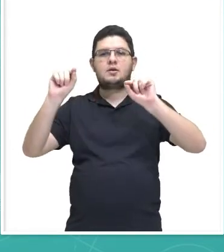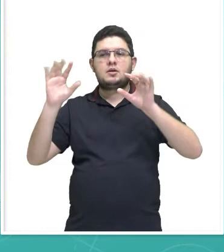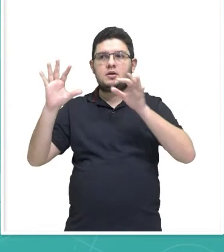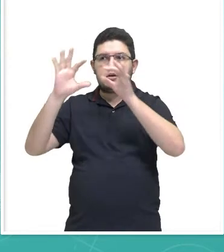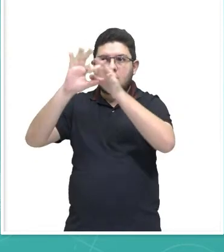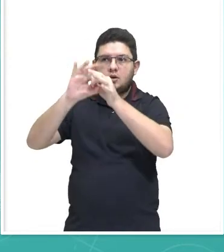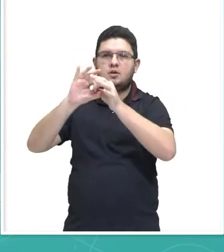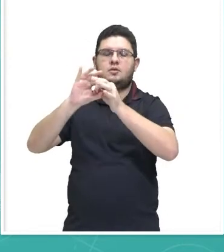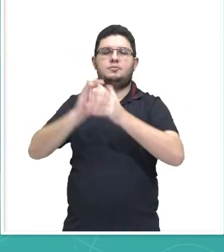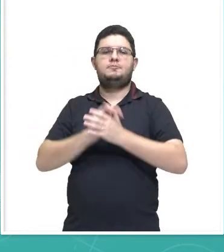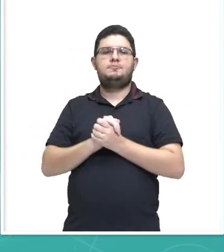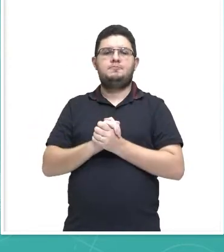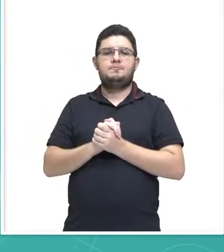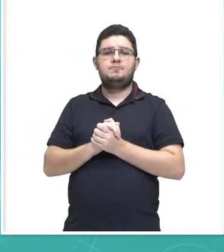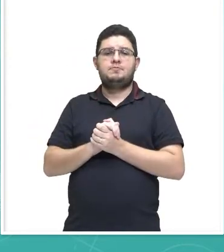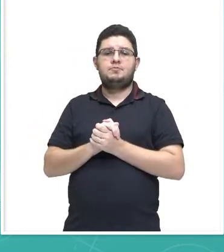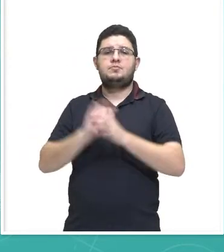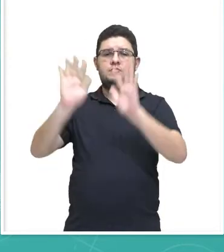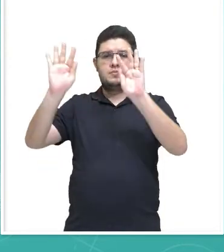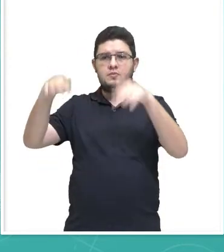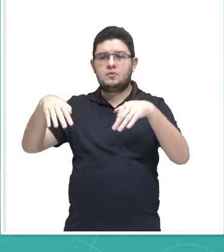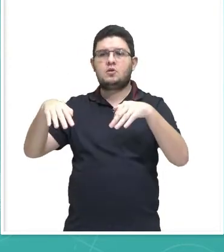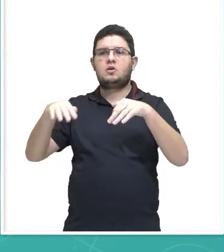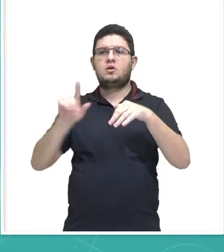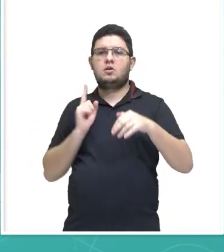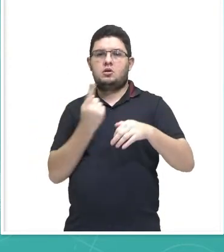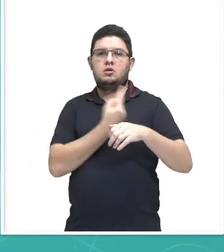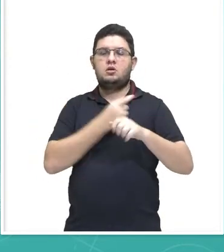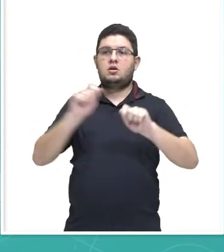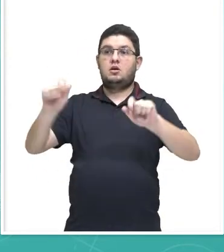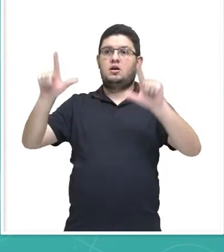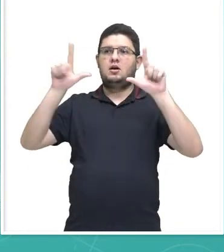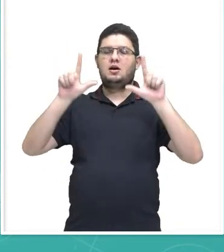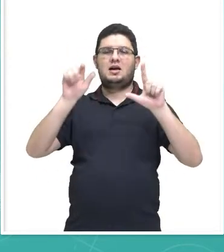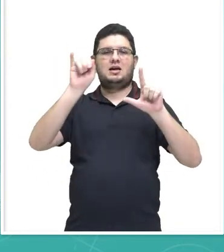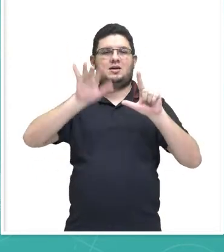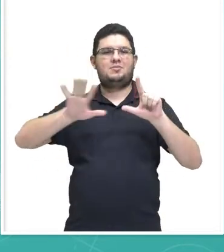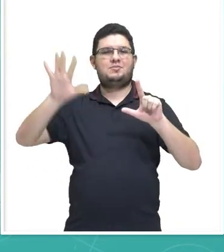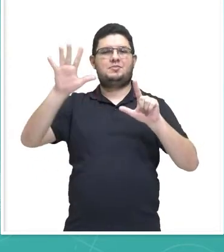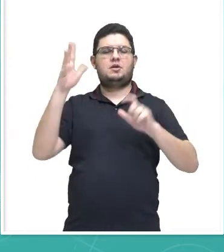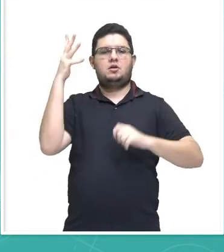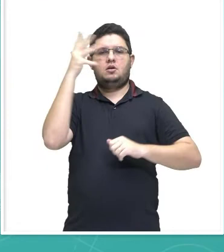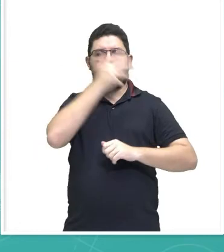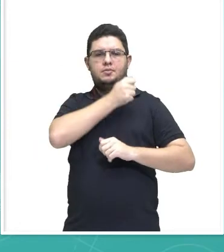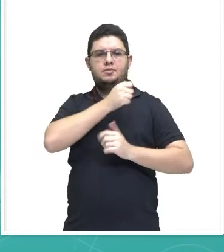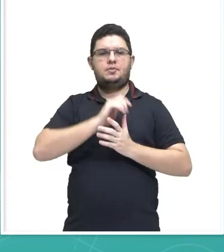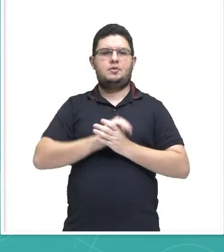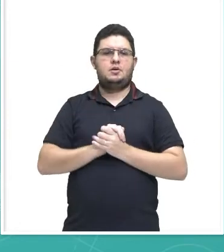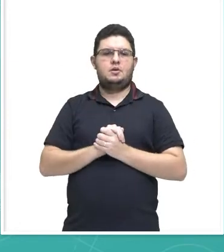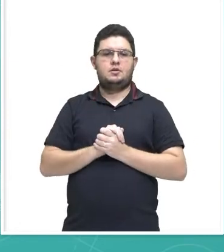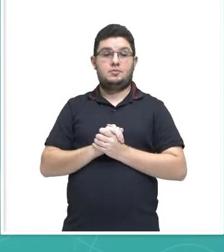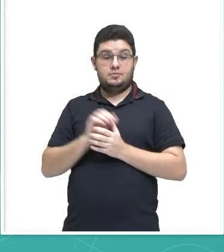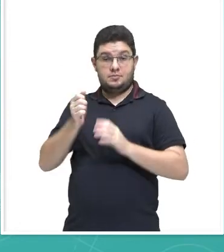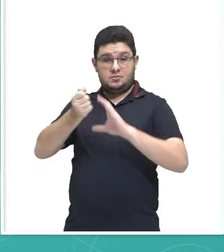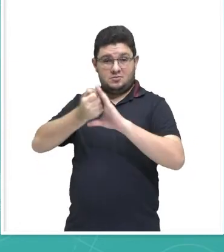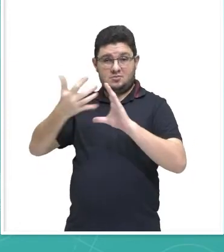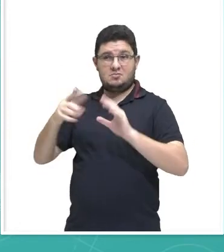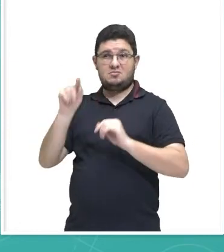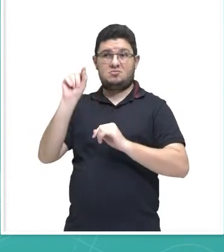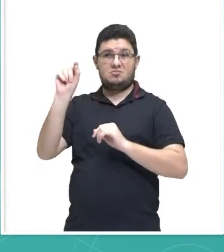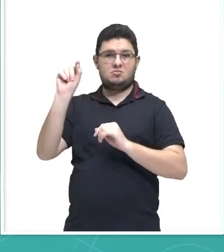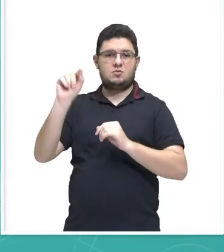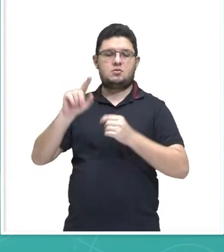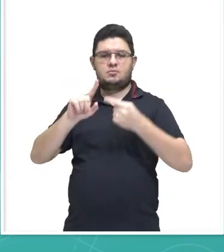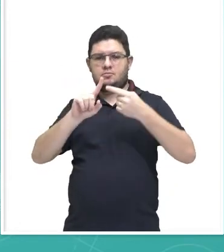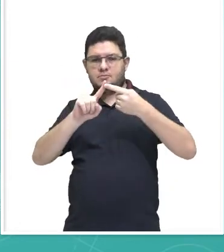outras. Ao final dessa montagem, podemos visualizar uma linda imagem. As características acima se referem ao